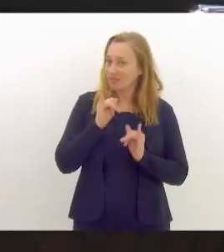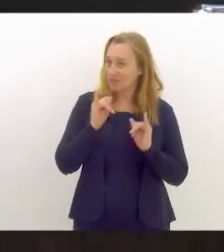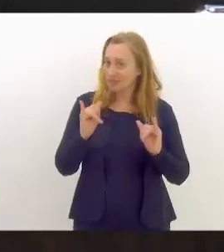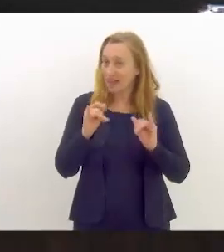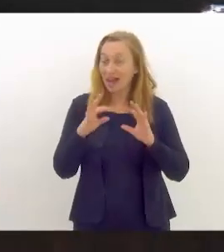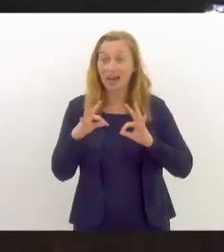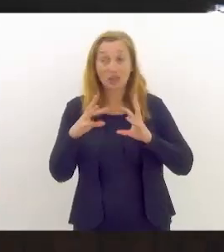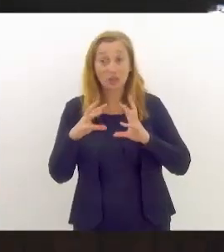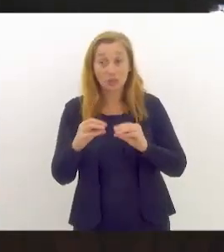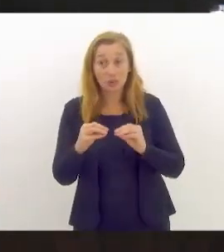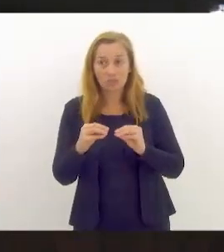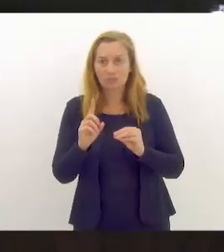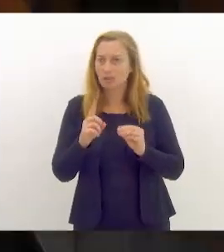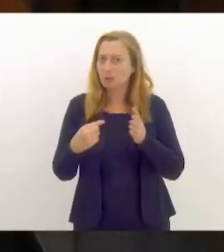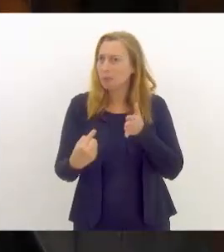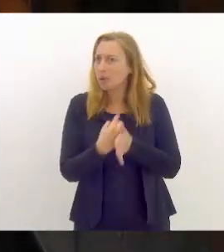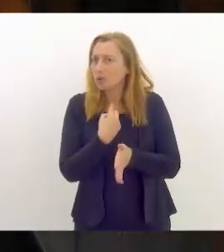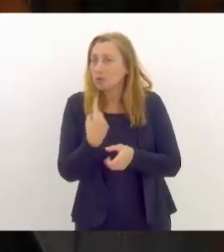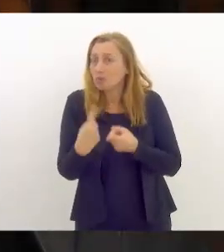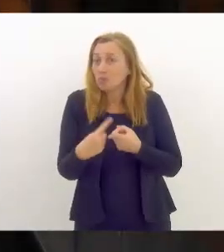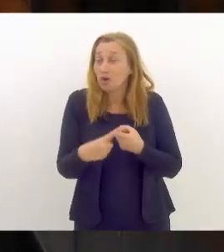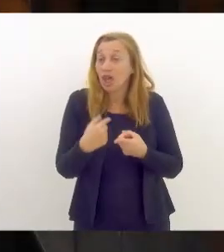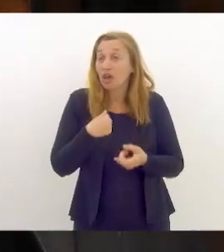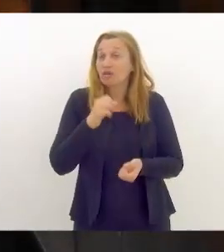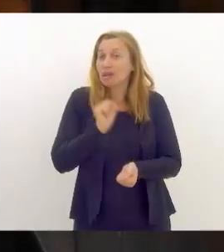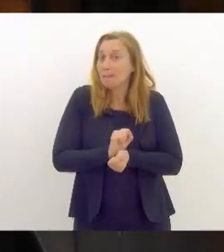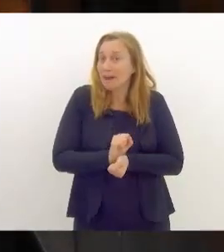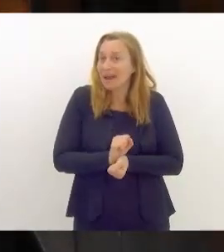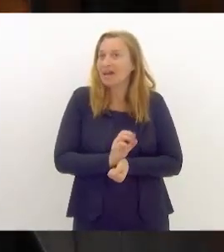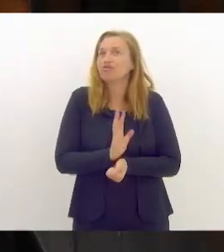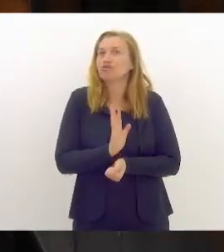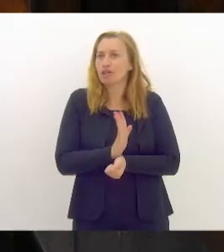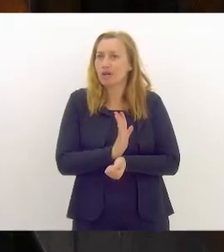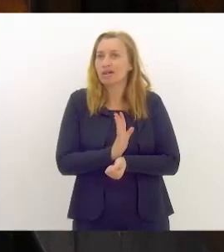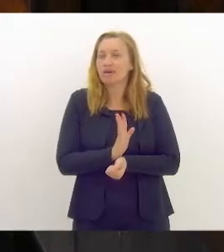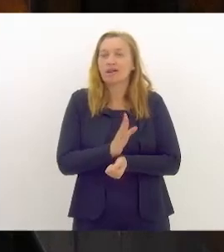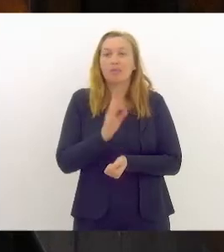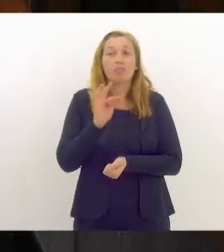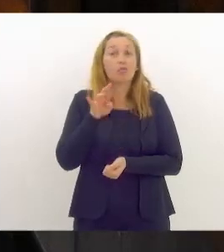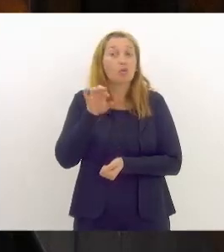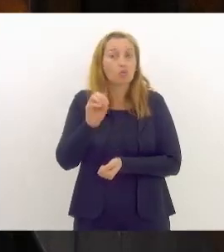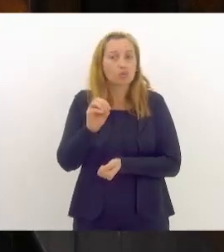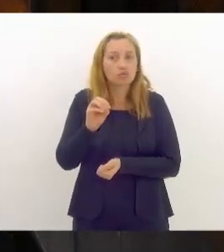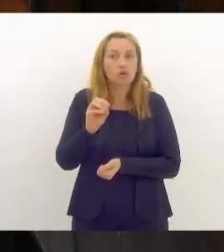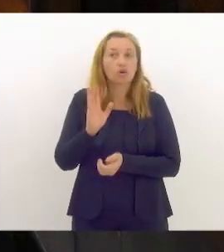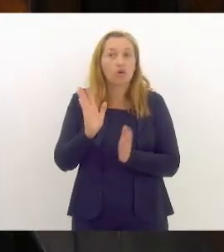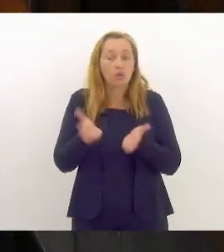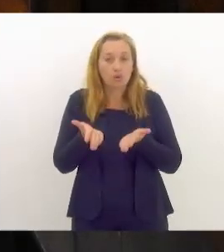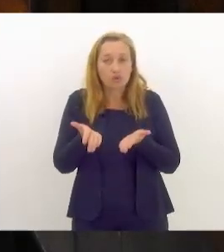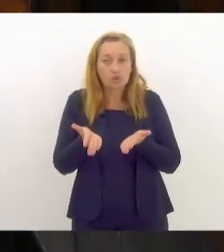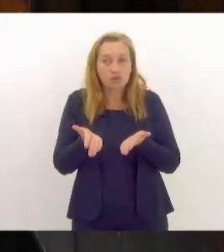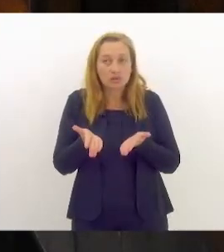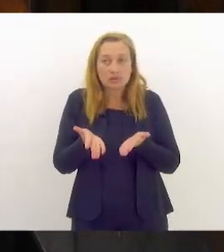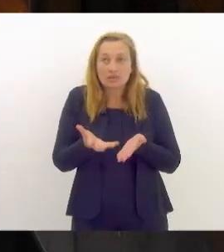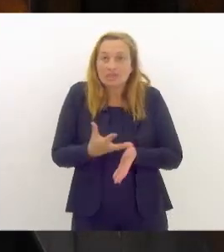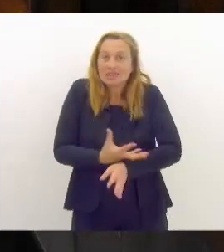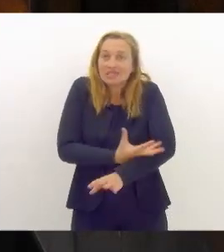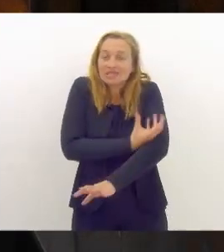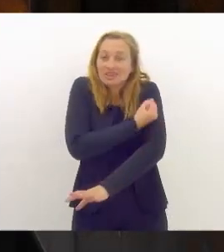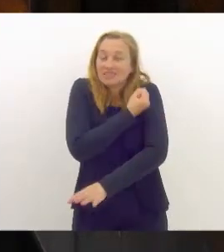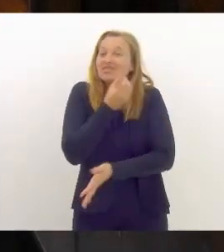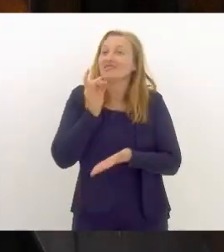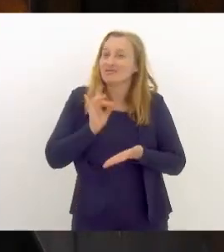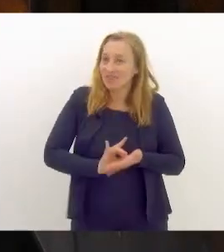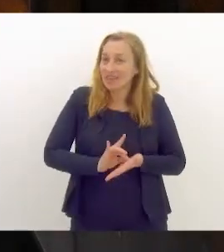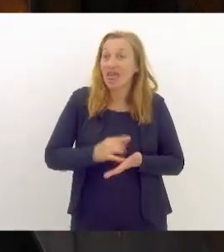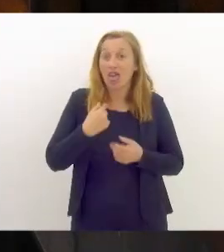não me perguntem o porquê eu já tinha parado com isso mas Bruno Hoje eu tô extremamente emocionada é